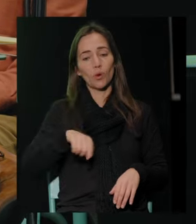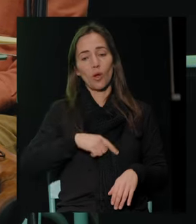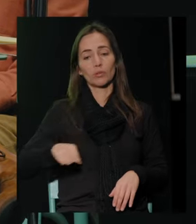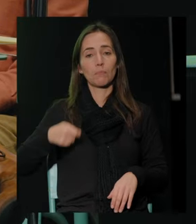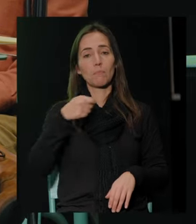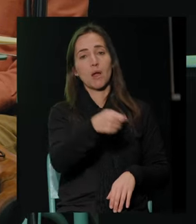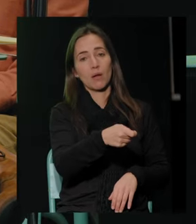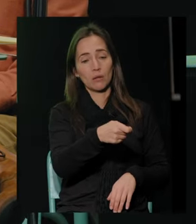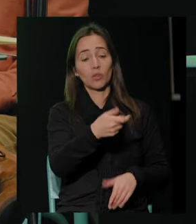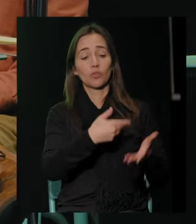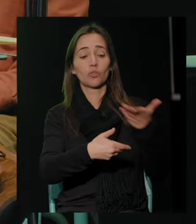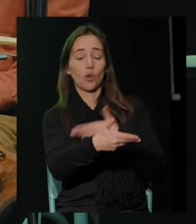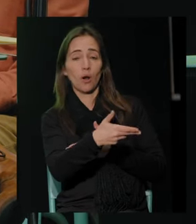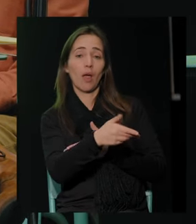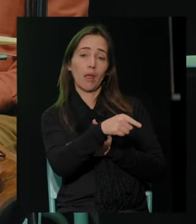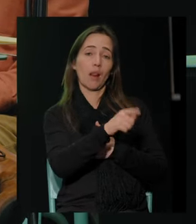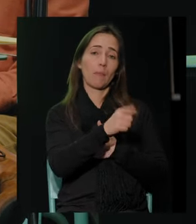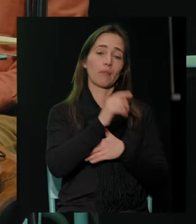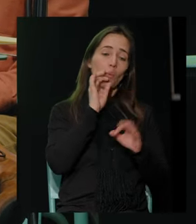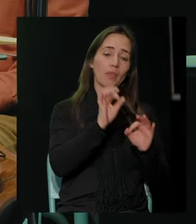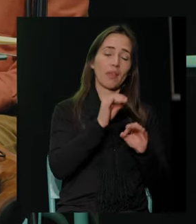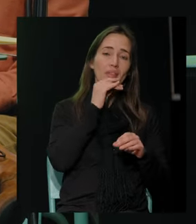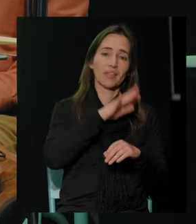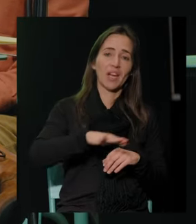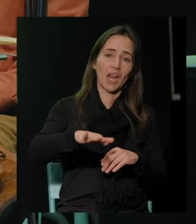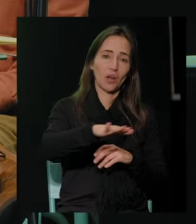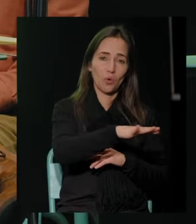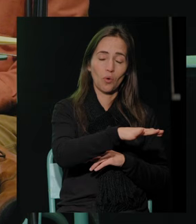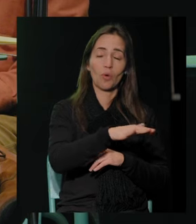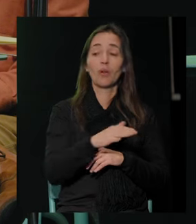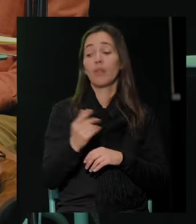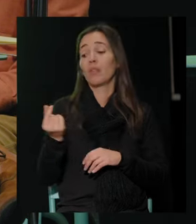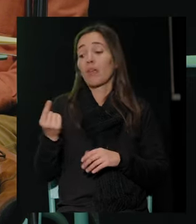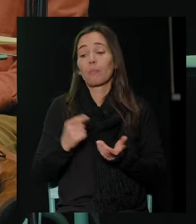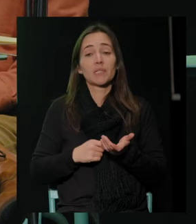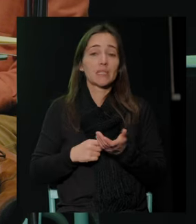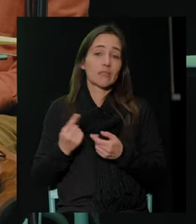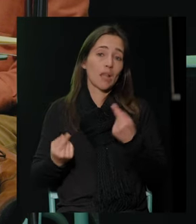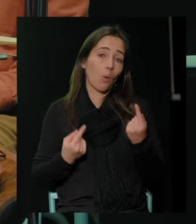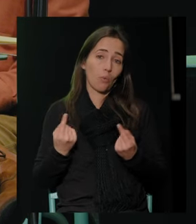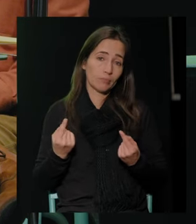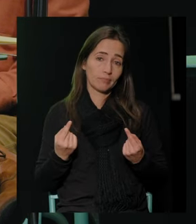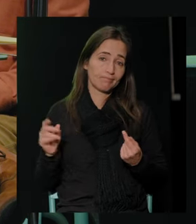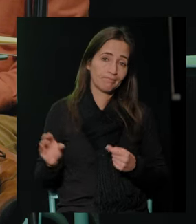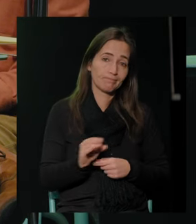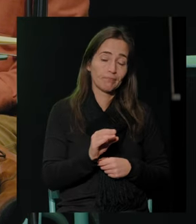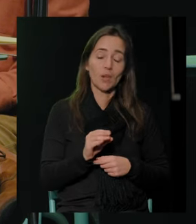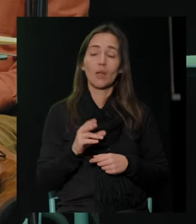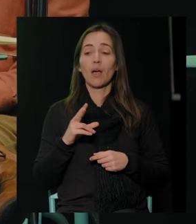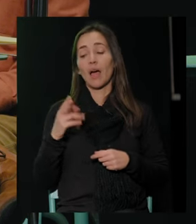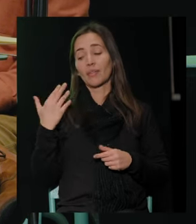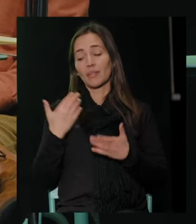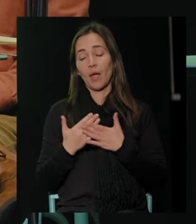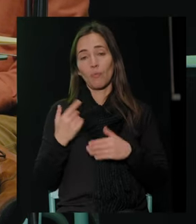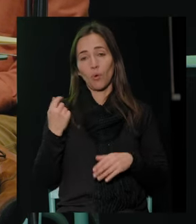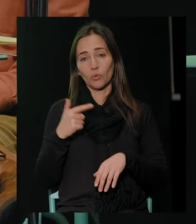E a contrapartida é o proprietário cuidar do seu terreno. E esse financiamento tem que vir de algum lado, que em Portugal, agora, até há pouco tempo, pronto,